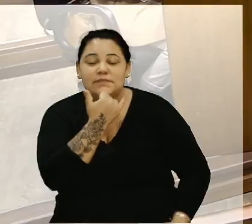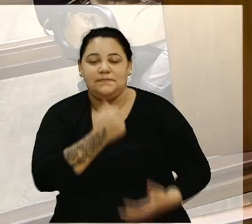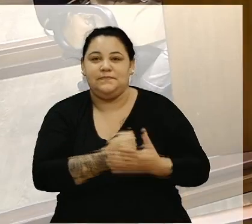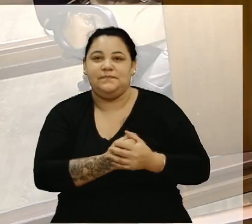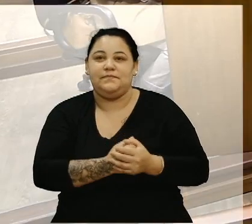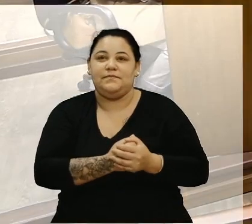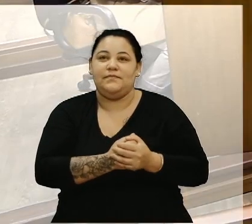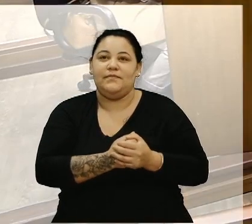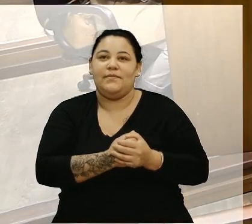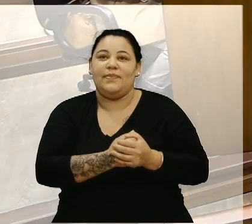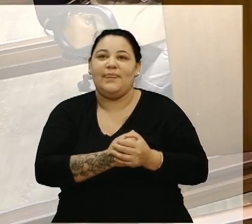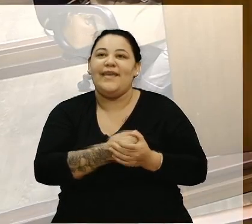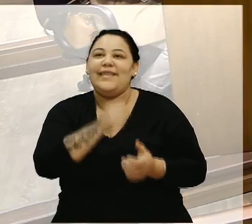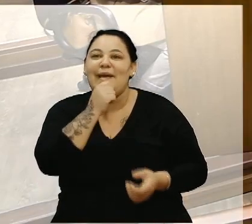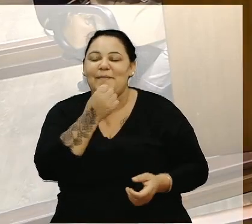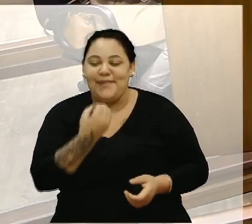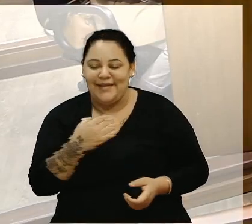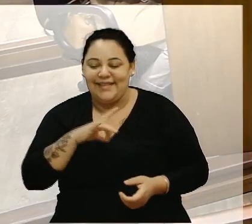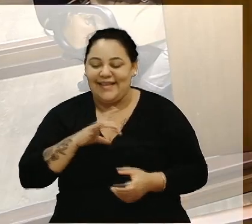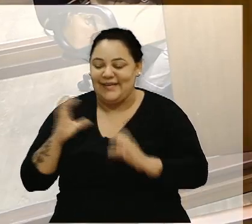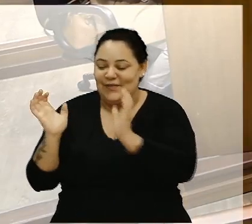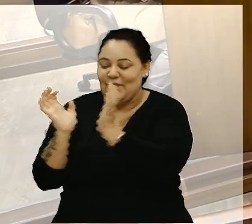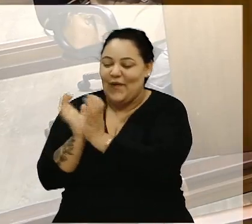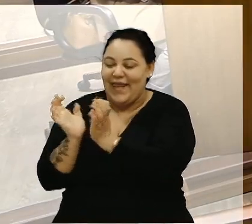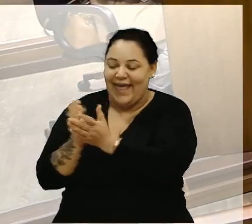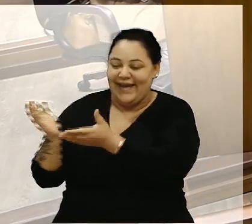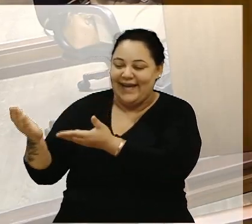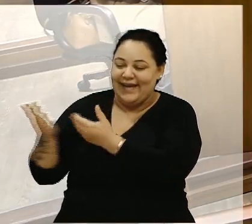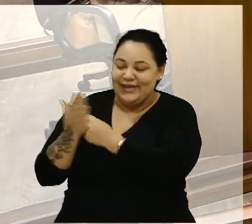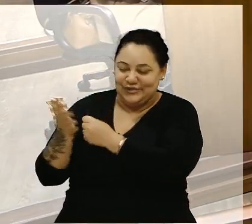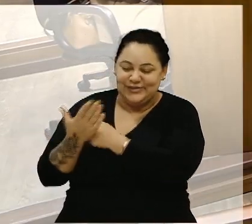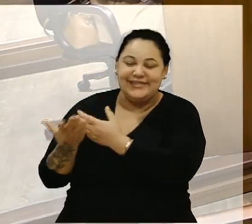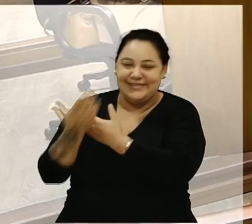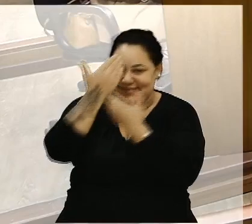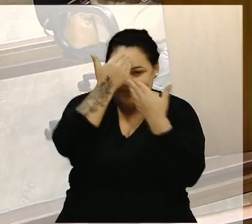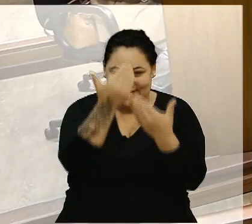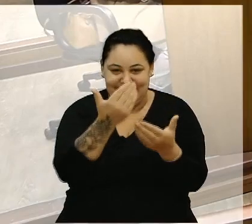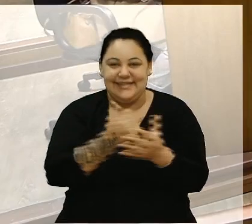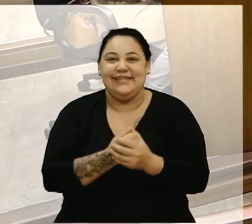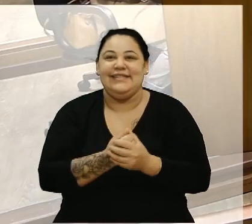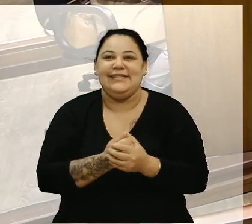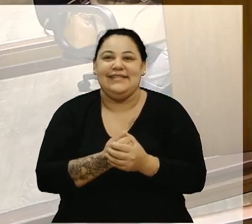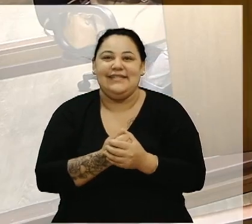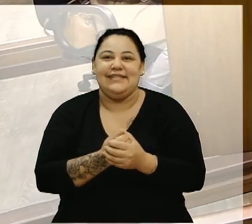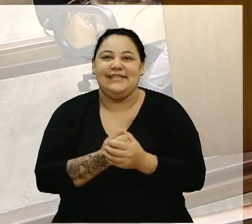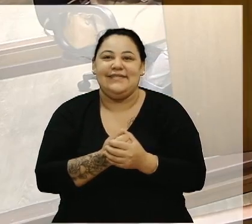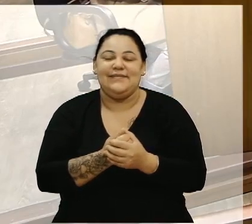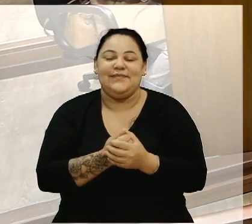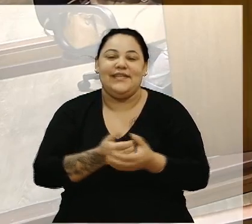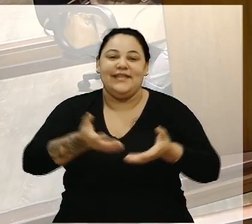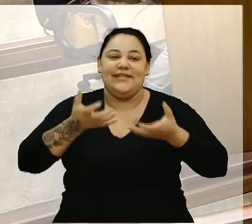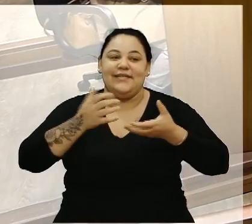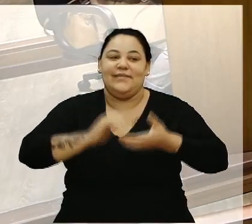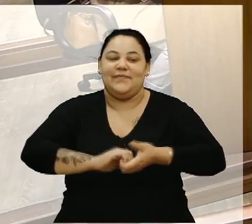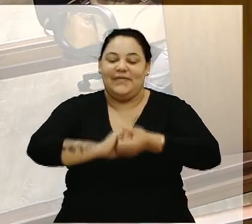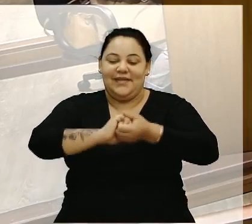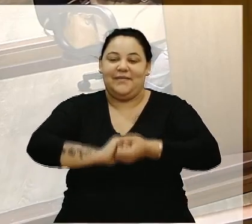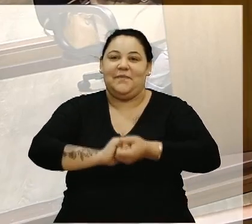presidente. Ainda bem que eu tenho os colegas da mesa que me orientam aqui. Obrigada. Não, mas tudo bem, fico muito obrigado. Quero cumprimentar o